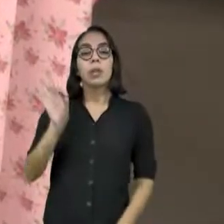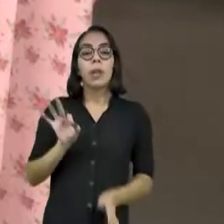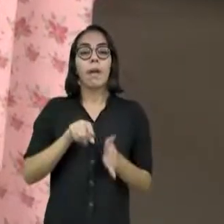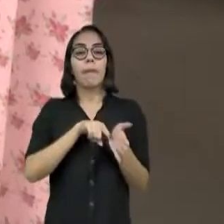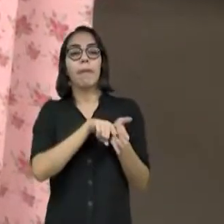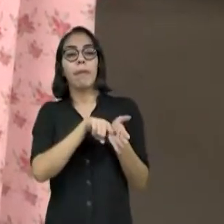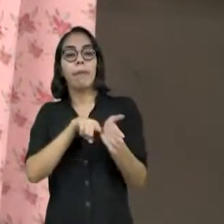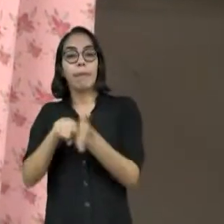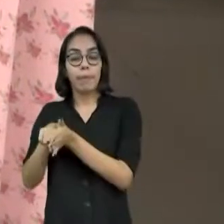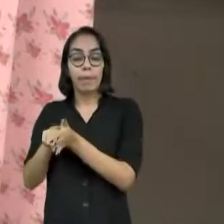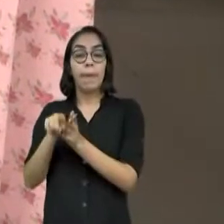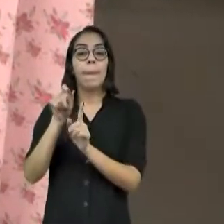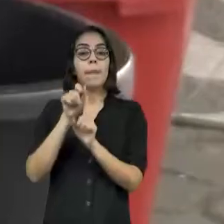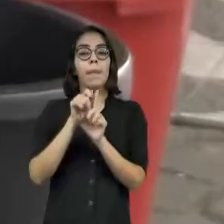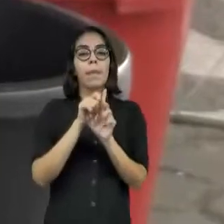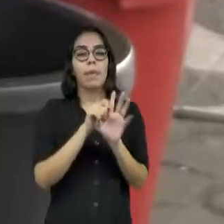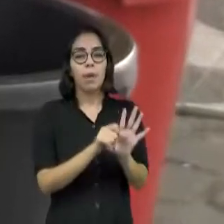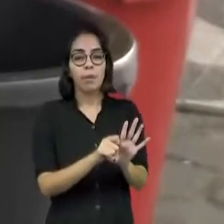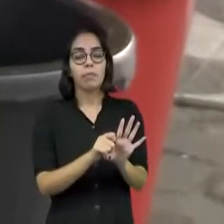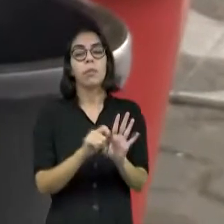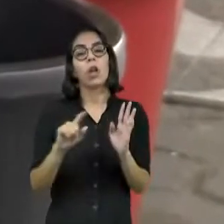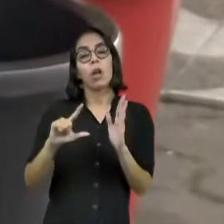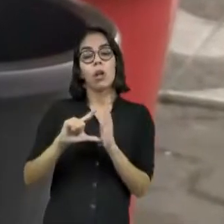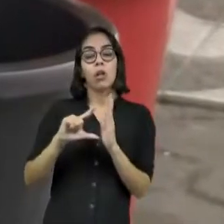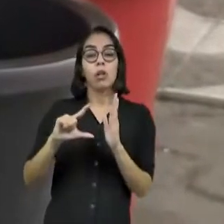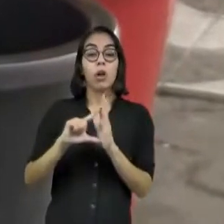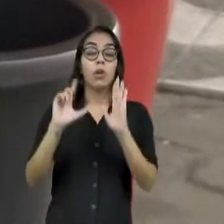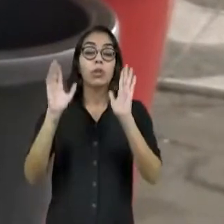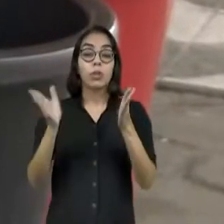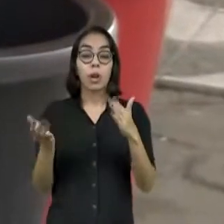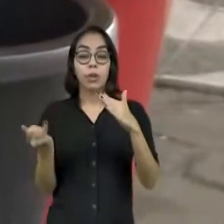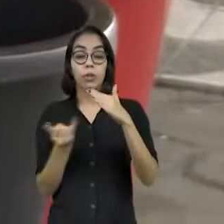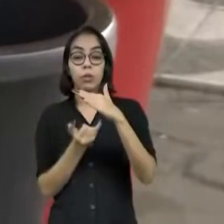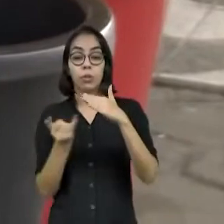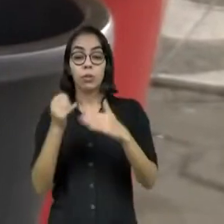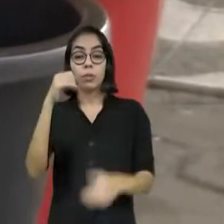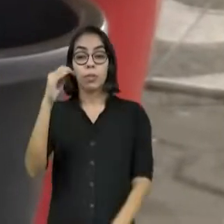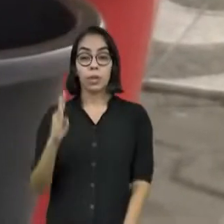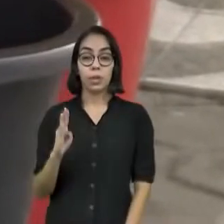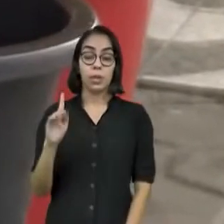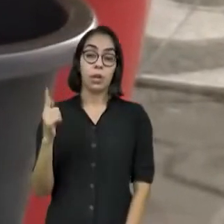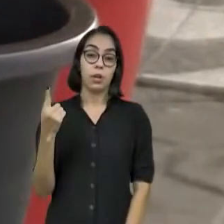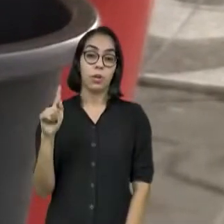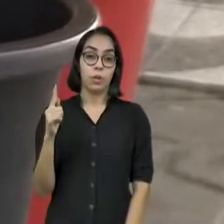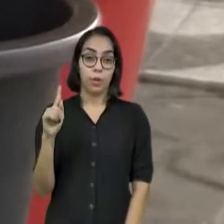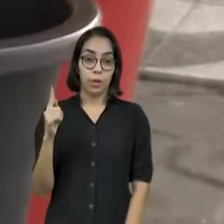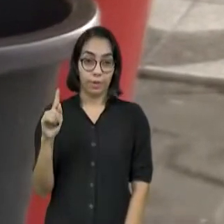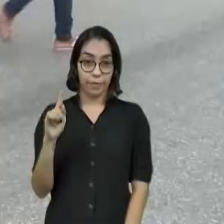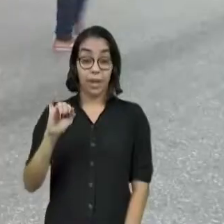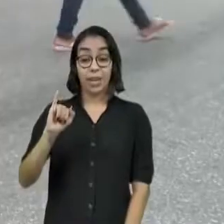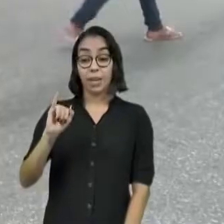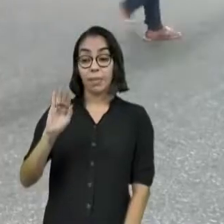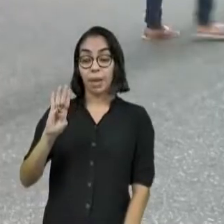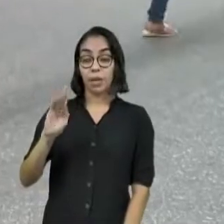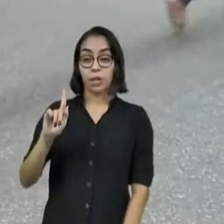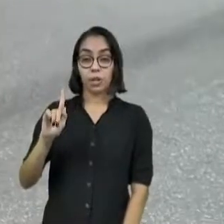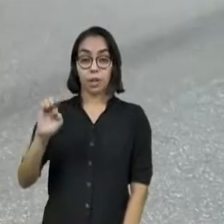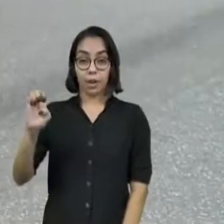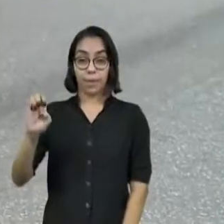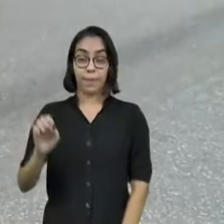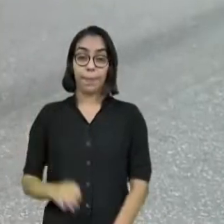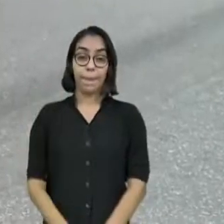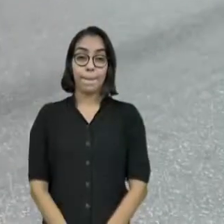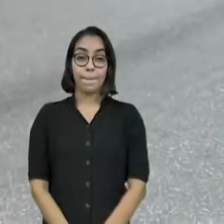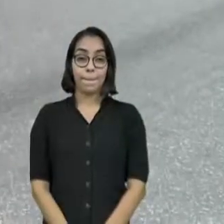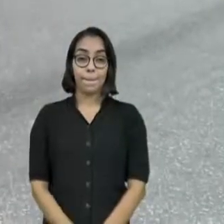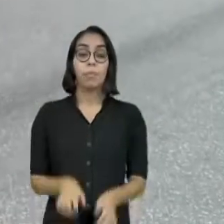da pesquisa mensal do comércio, divulgada pelo Instituto Brasileiro de Geografia e Estatística, IBGE. Conforme o estudo,